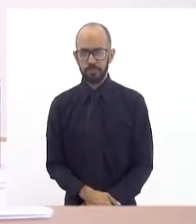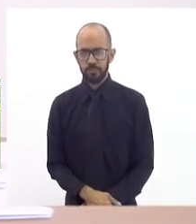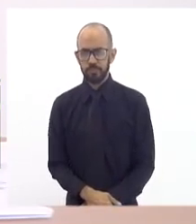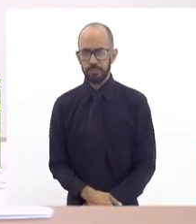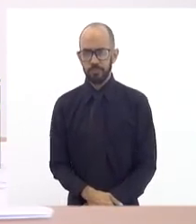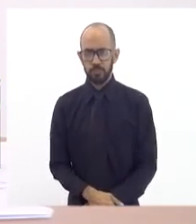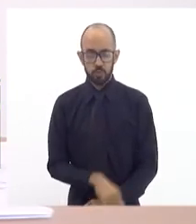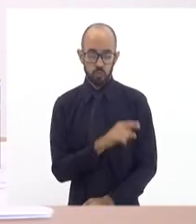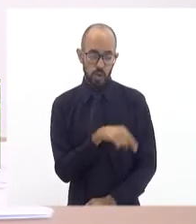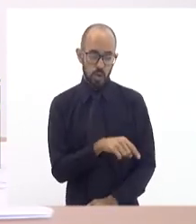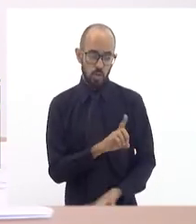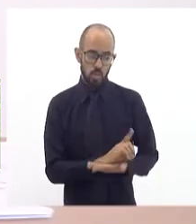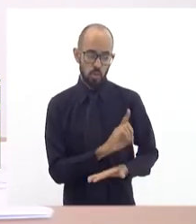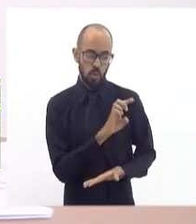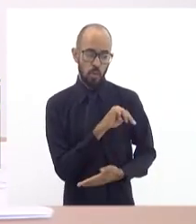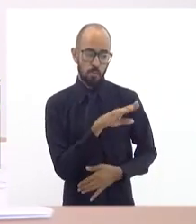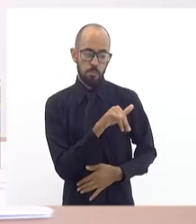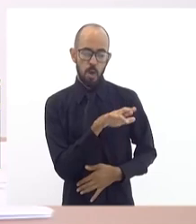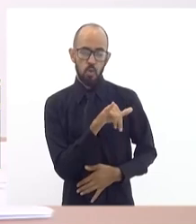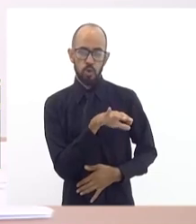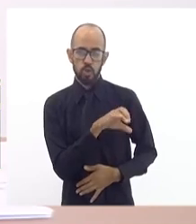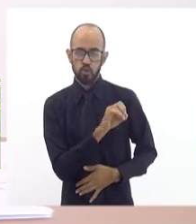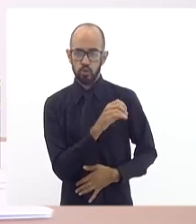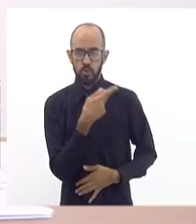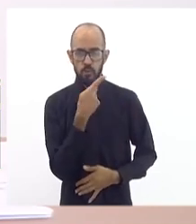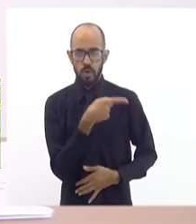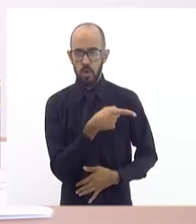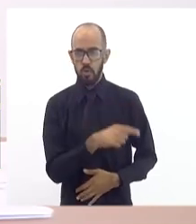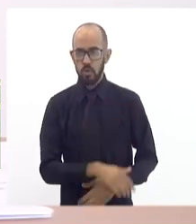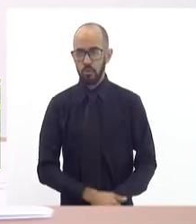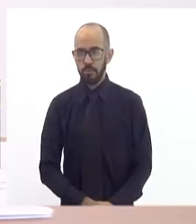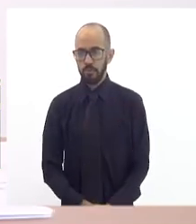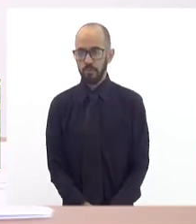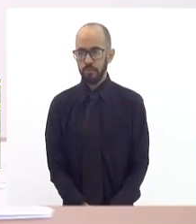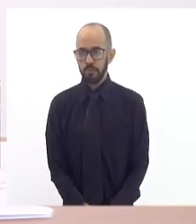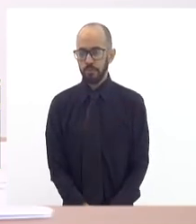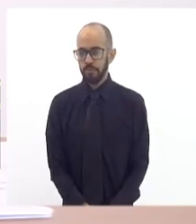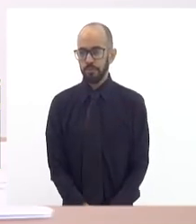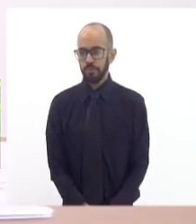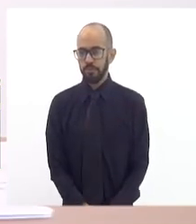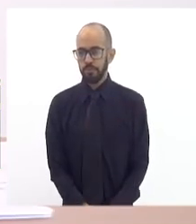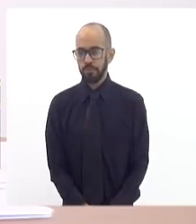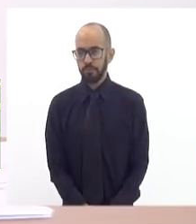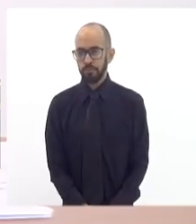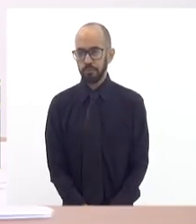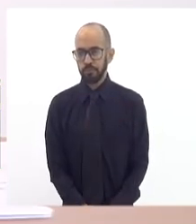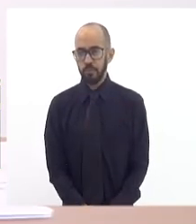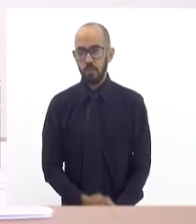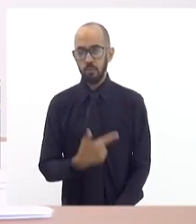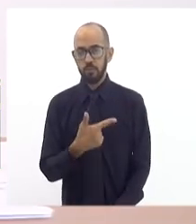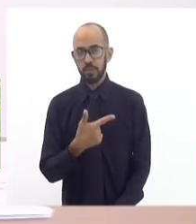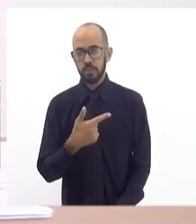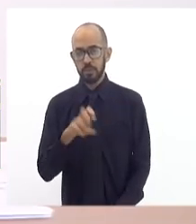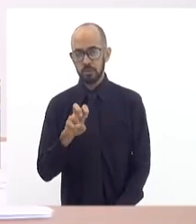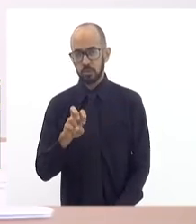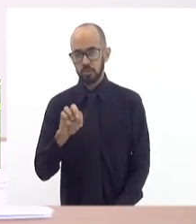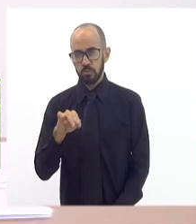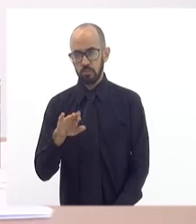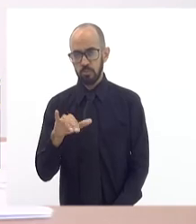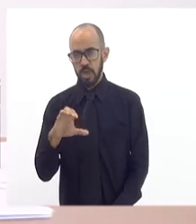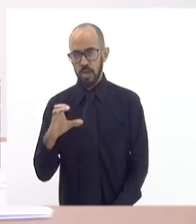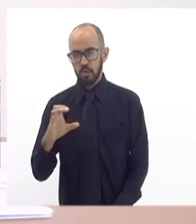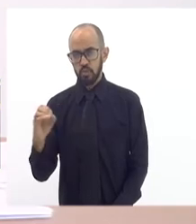o Maurício isso hum hum hum e o dia 25 de Março